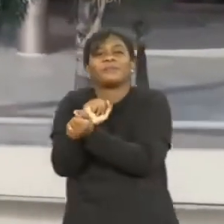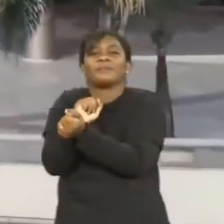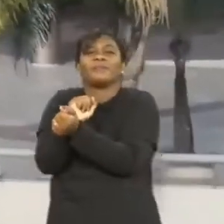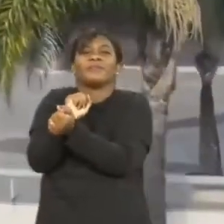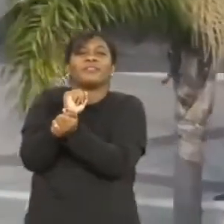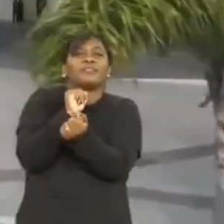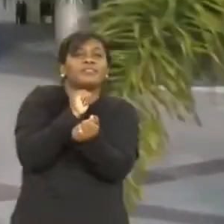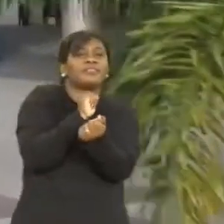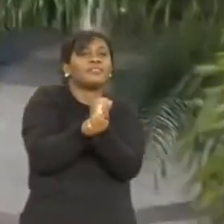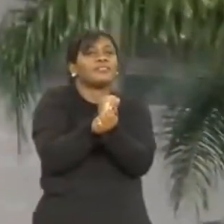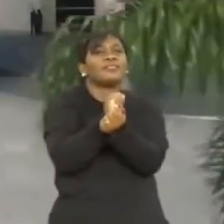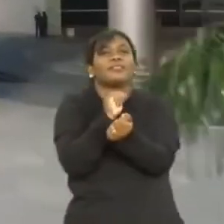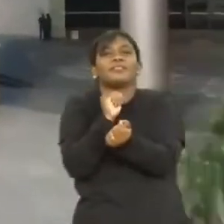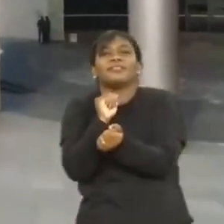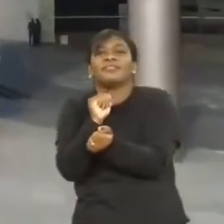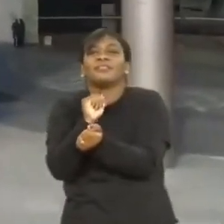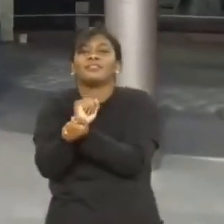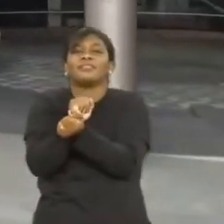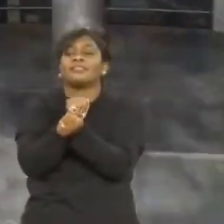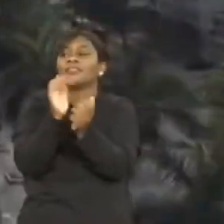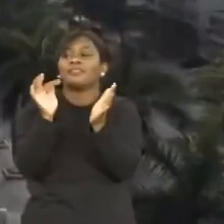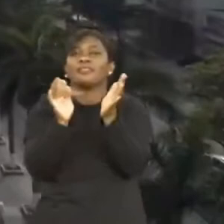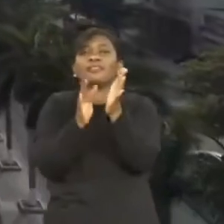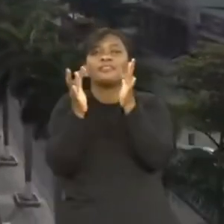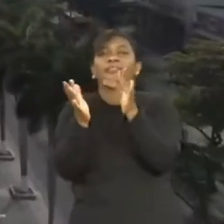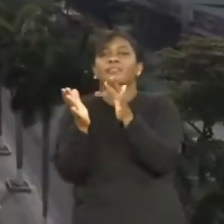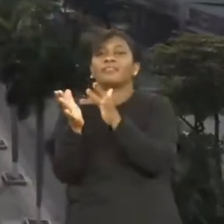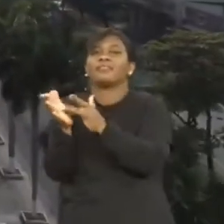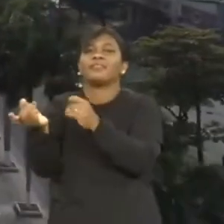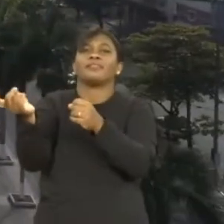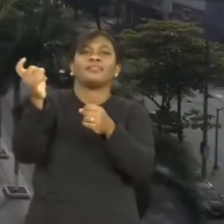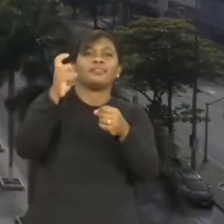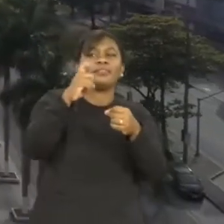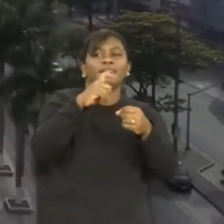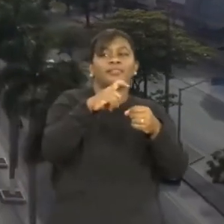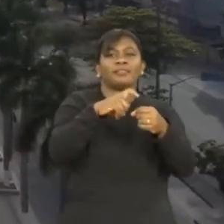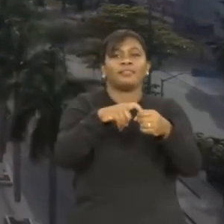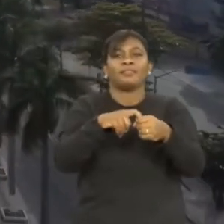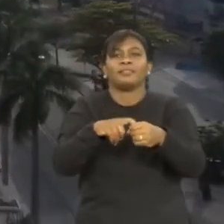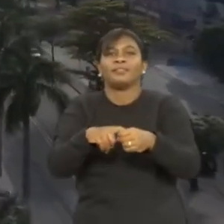espero a sua volta. A sua